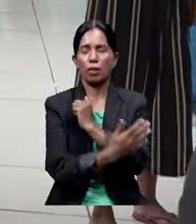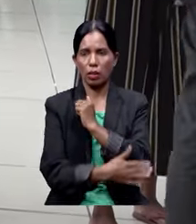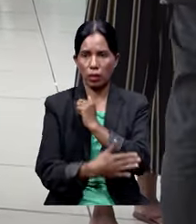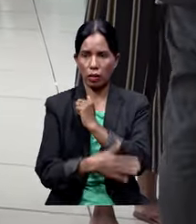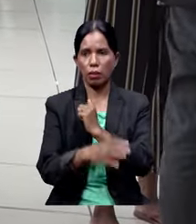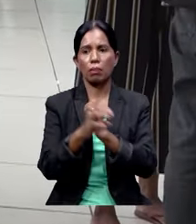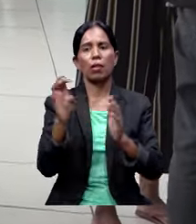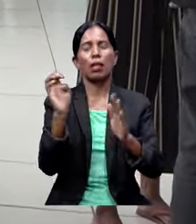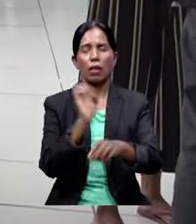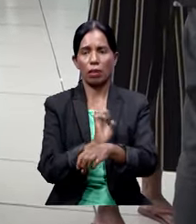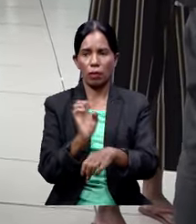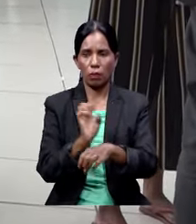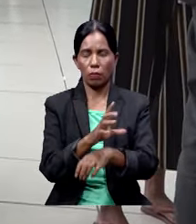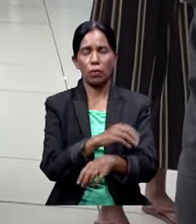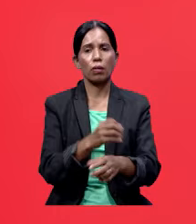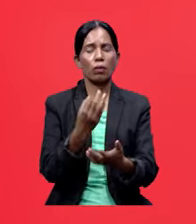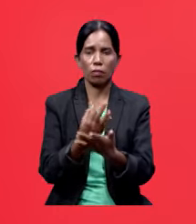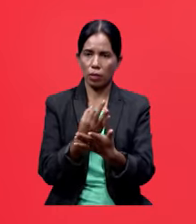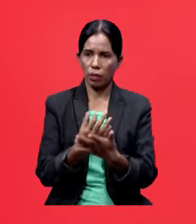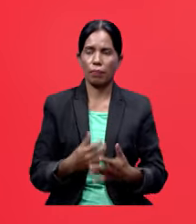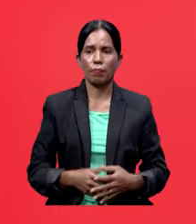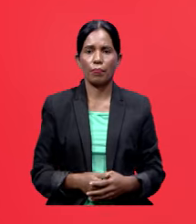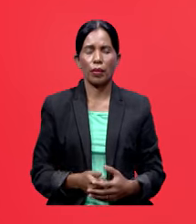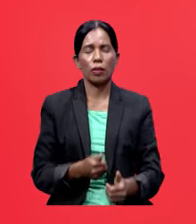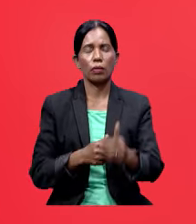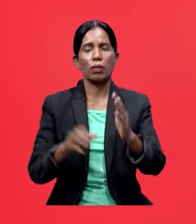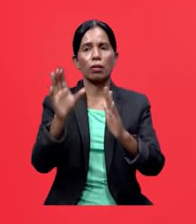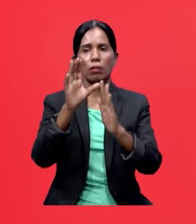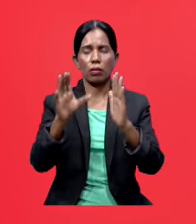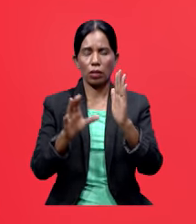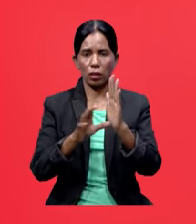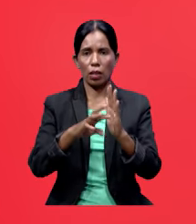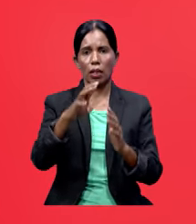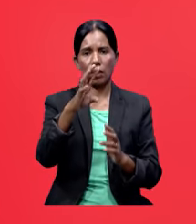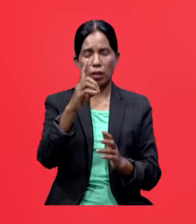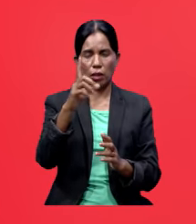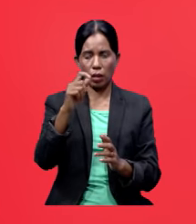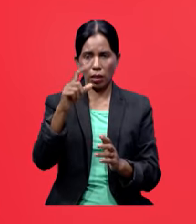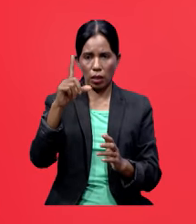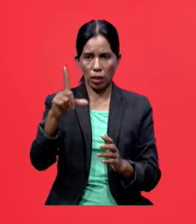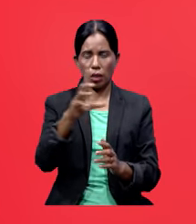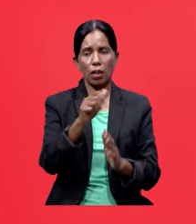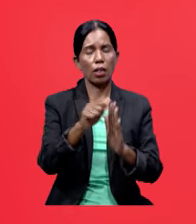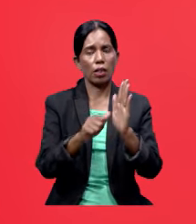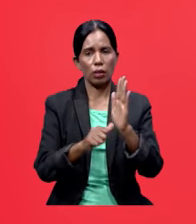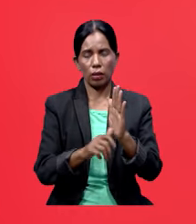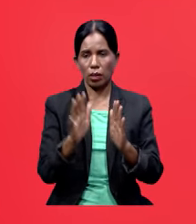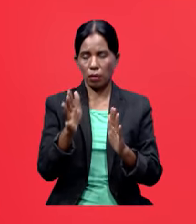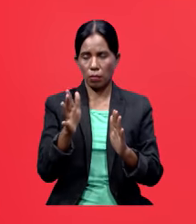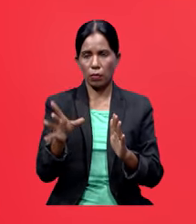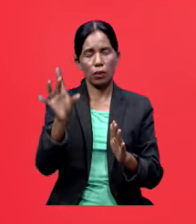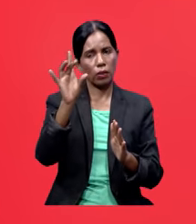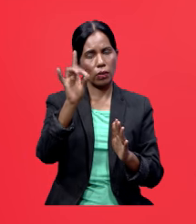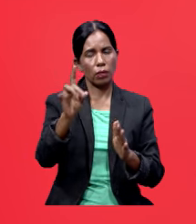fator econômico no financeiro. Tuir Constituição República Democrática Timor-Leste, artigo 5º resinhito,